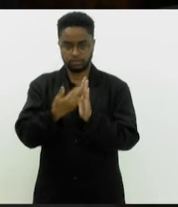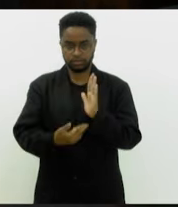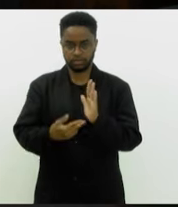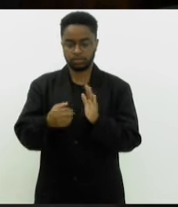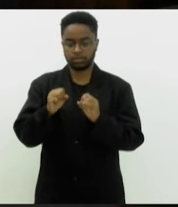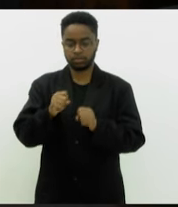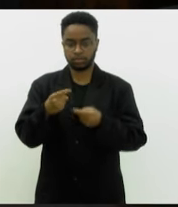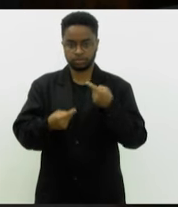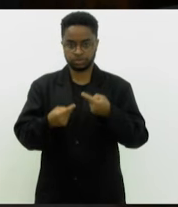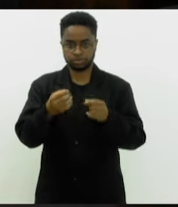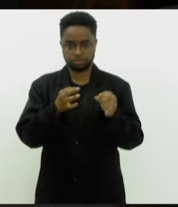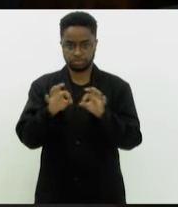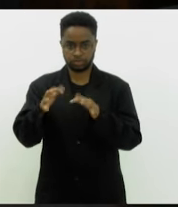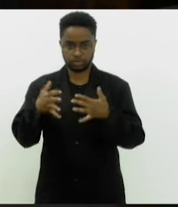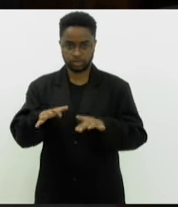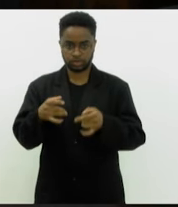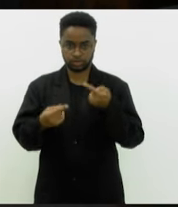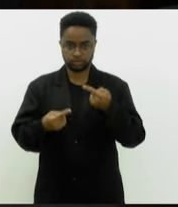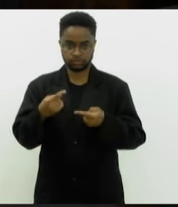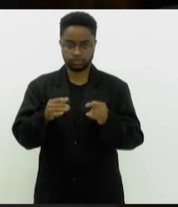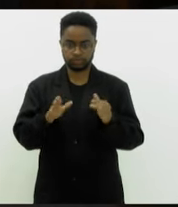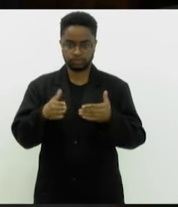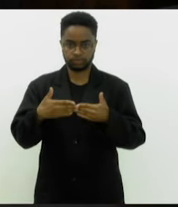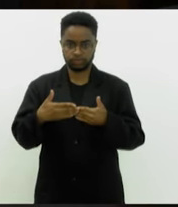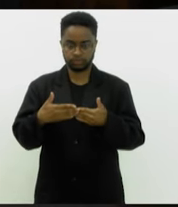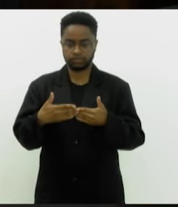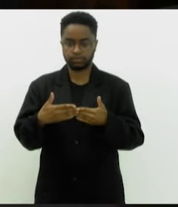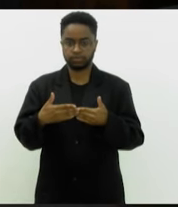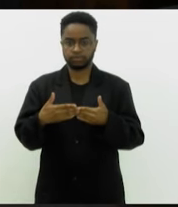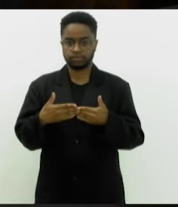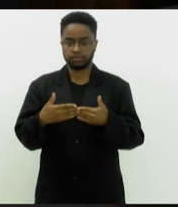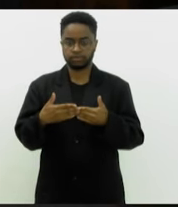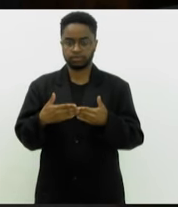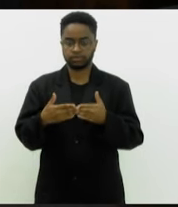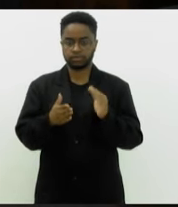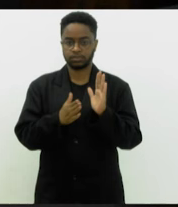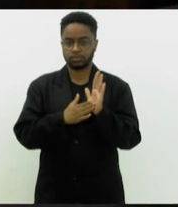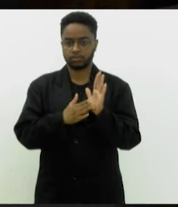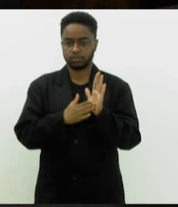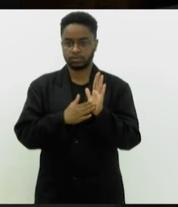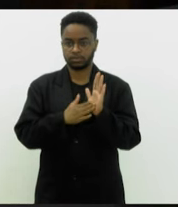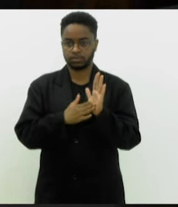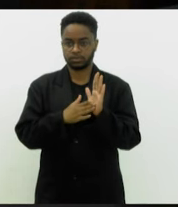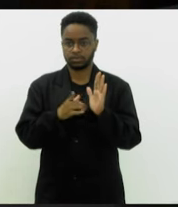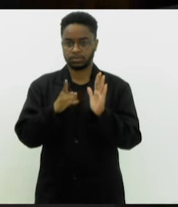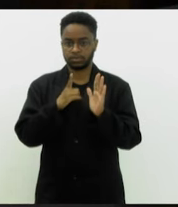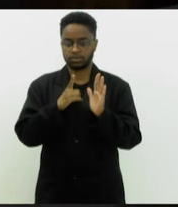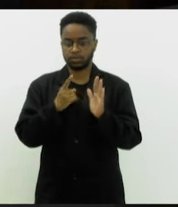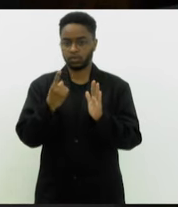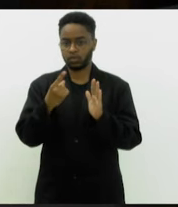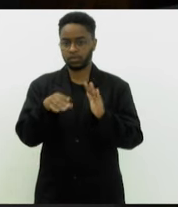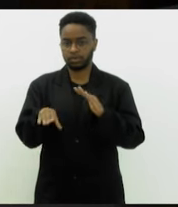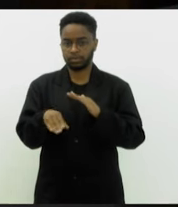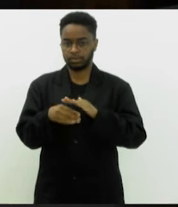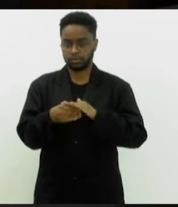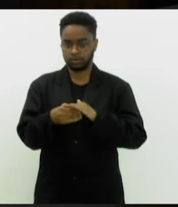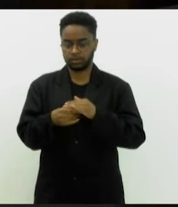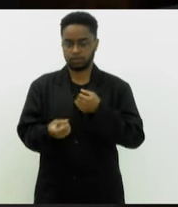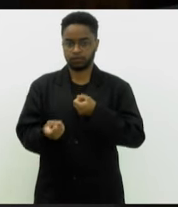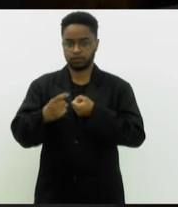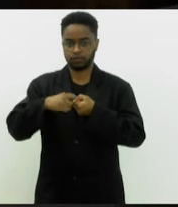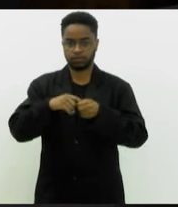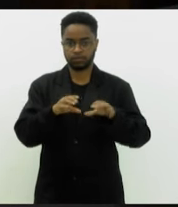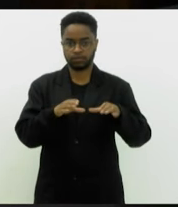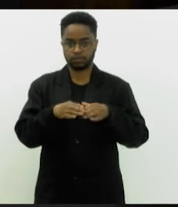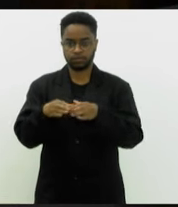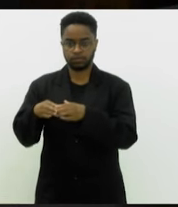havendo com queira discutir, encerrada a discussão, a presente proposta recebeu uma emenda e retorna à